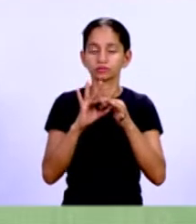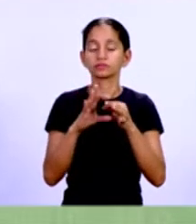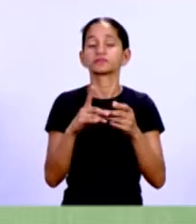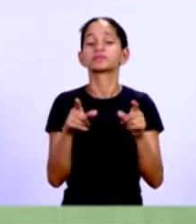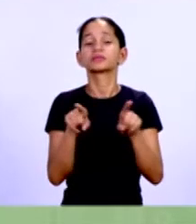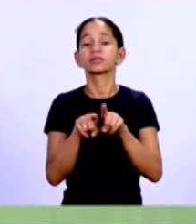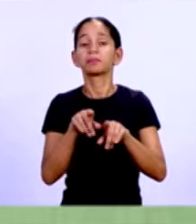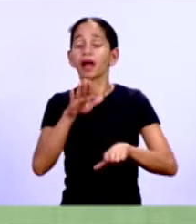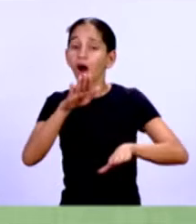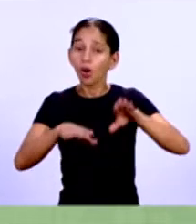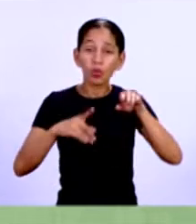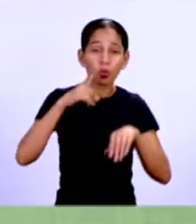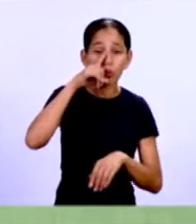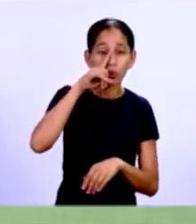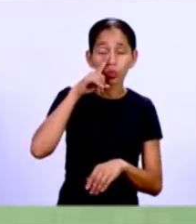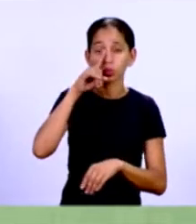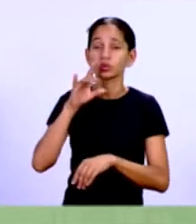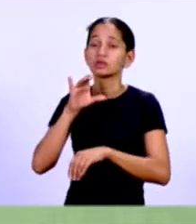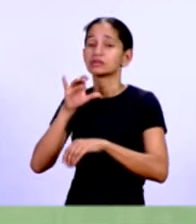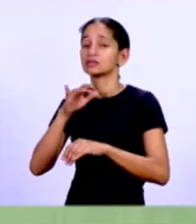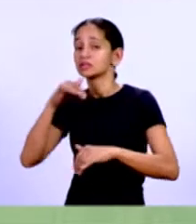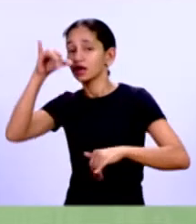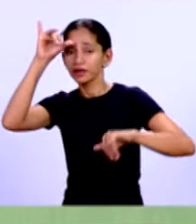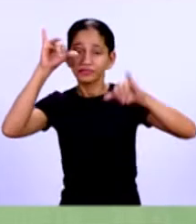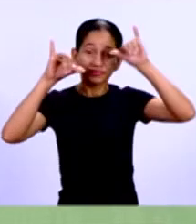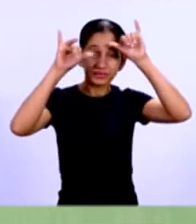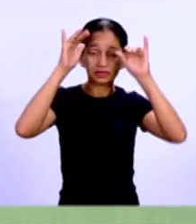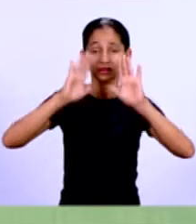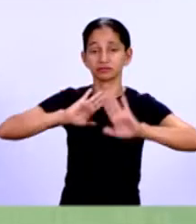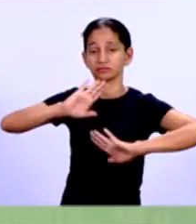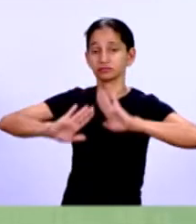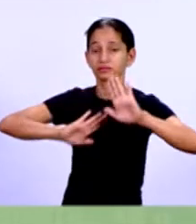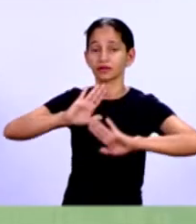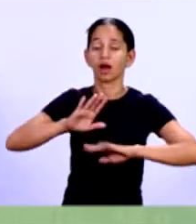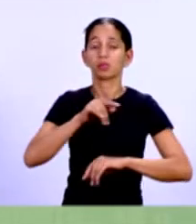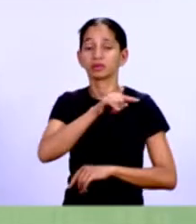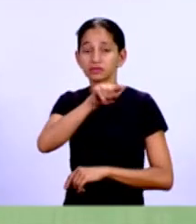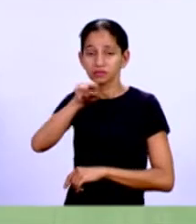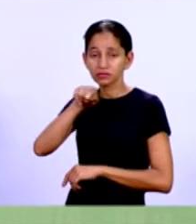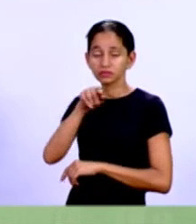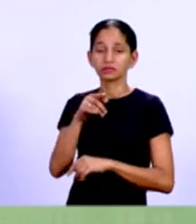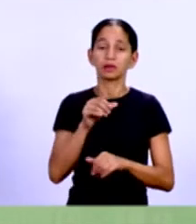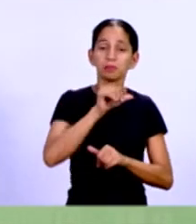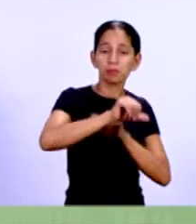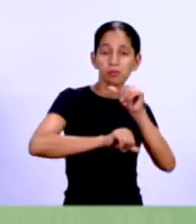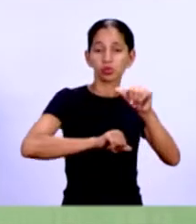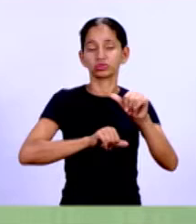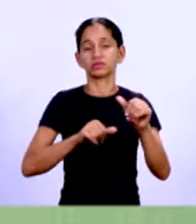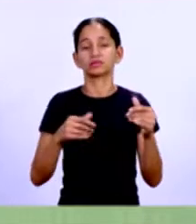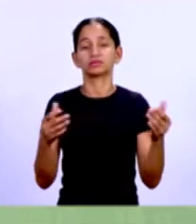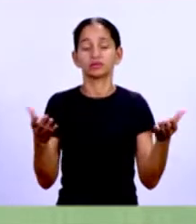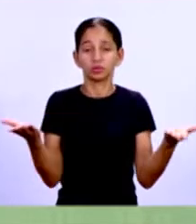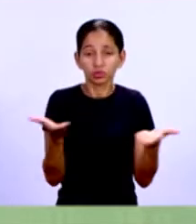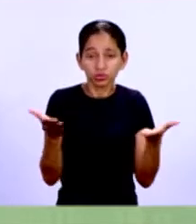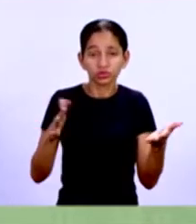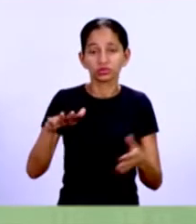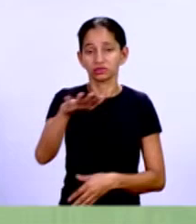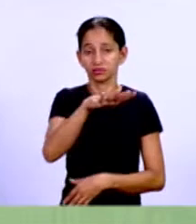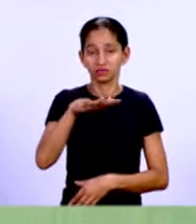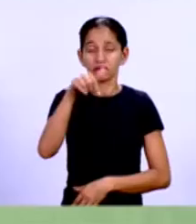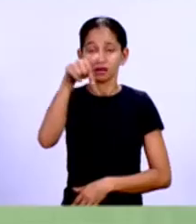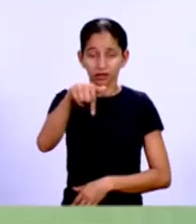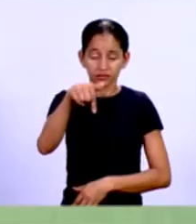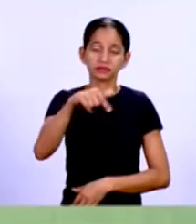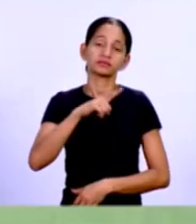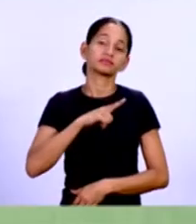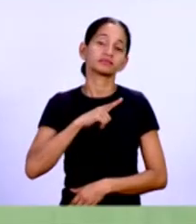possíveis ameaças micro e macroeconômicas que possam, de alguma forma, modificar o cenário atual e desenvolver estratégias